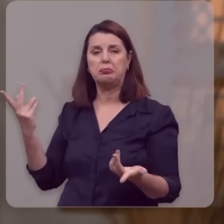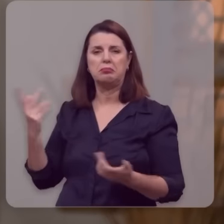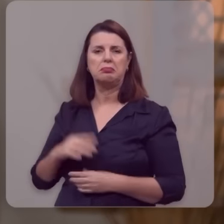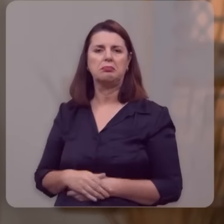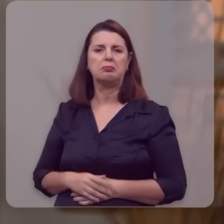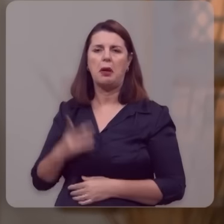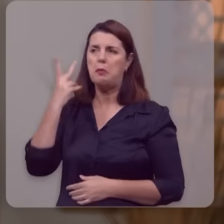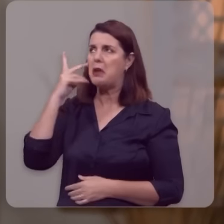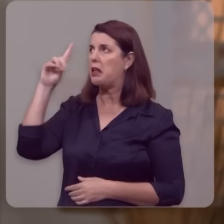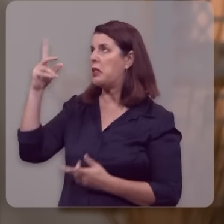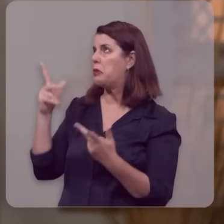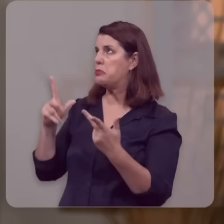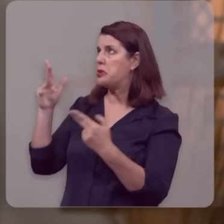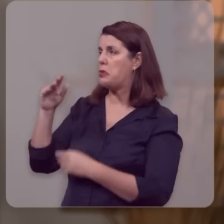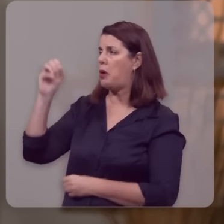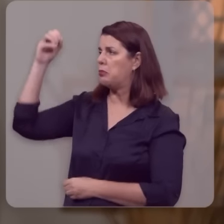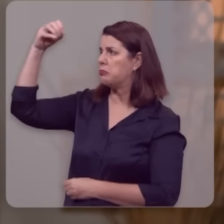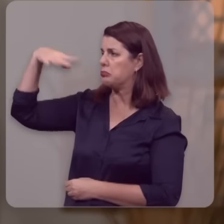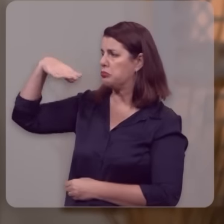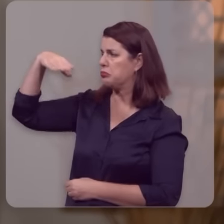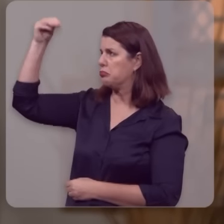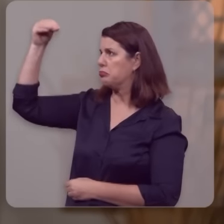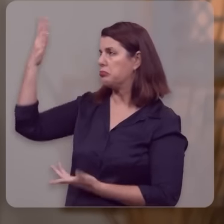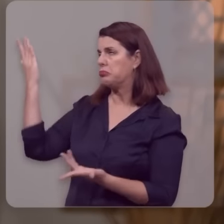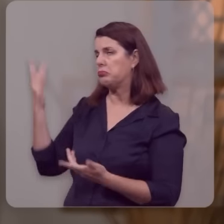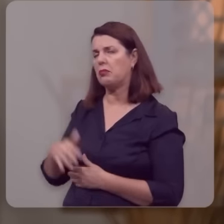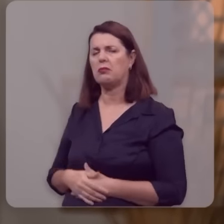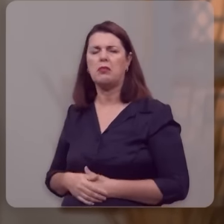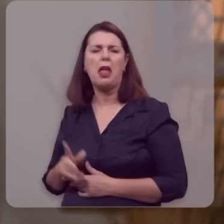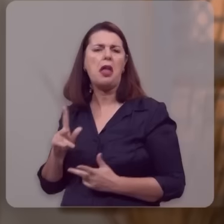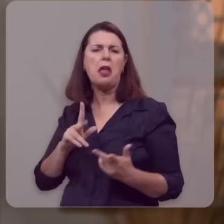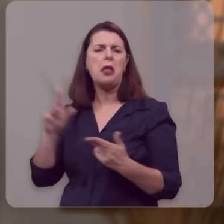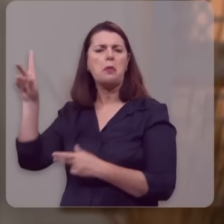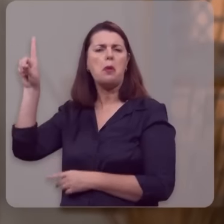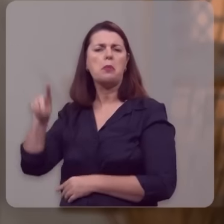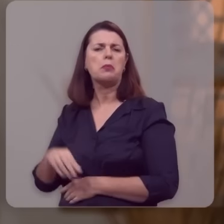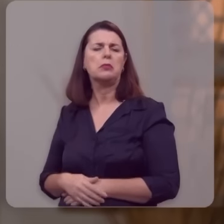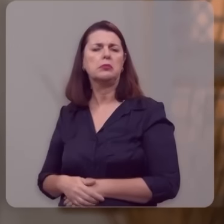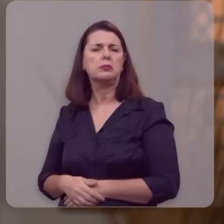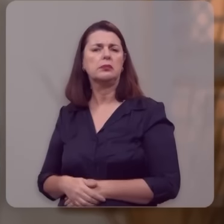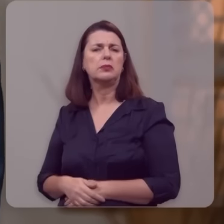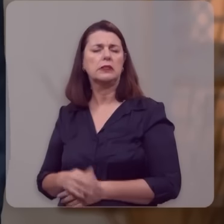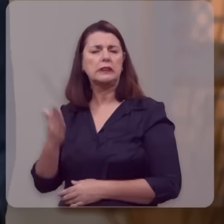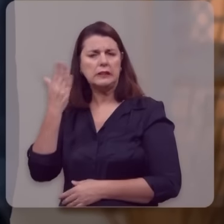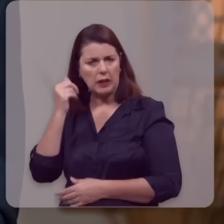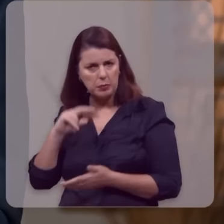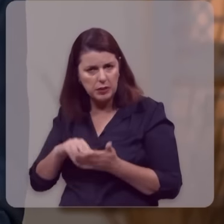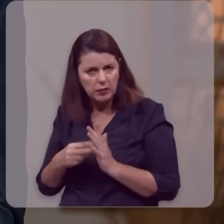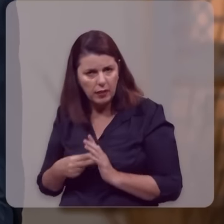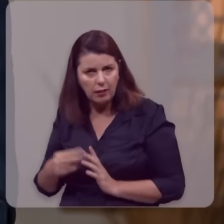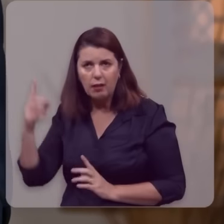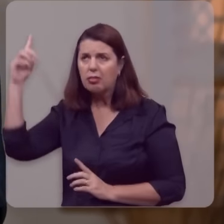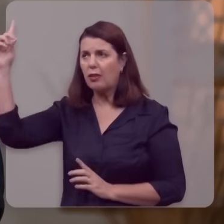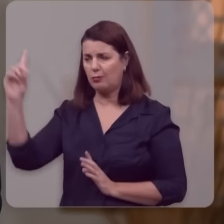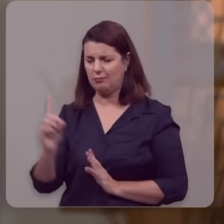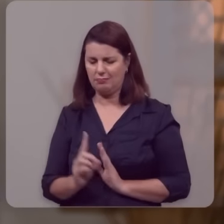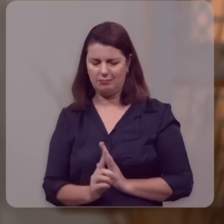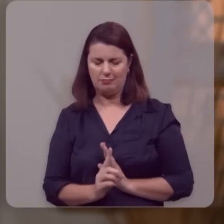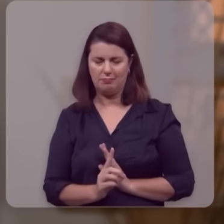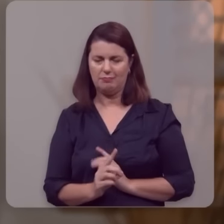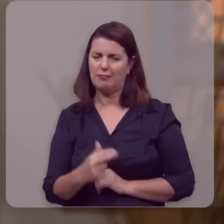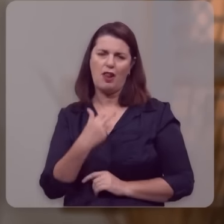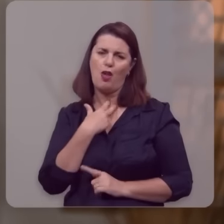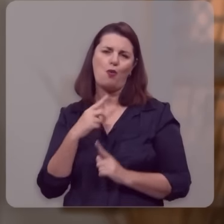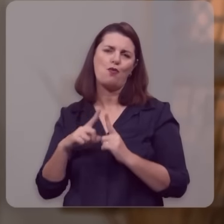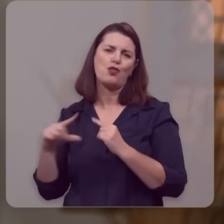ele até as próprias trevas não serão escuras as trevas e a luz são a mesma coisa sabe o que significa isso você não